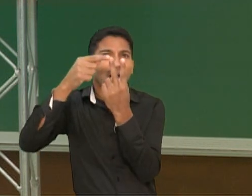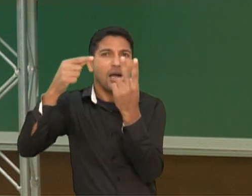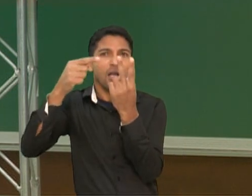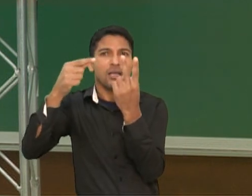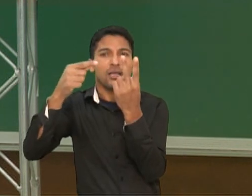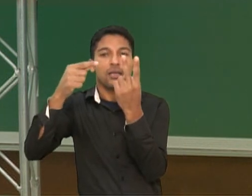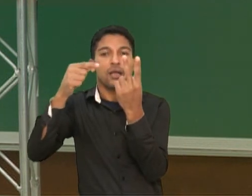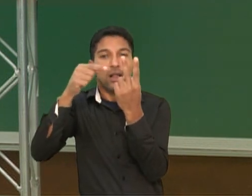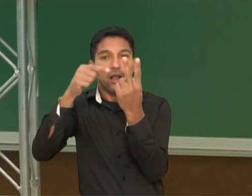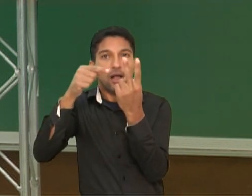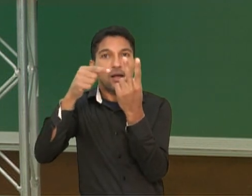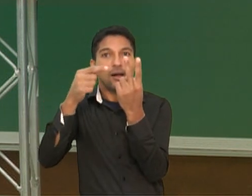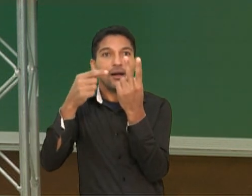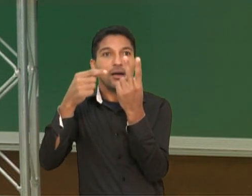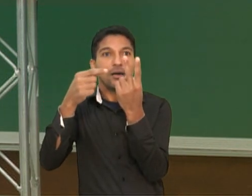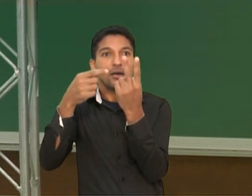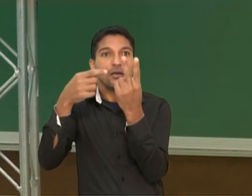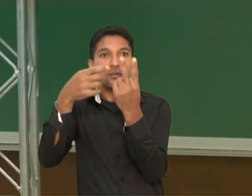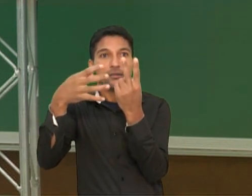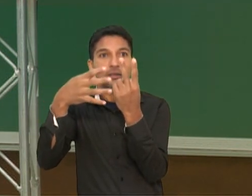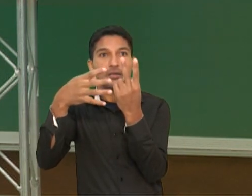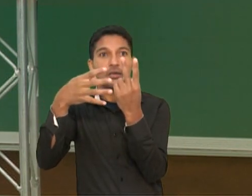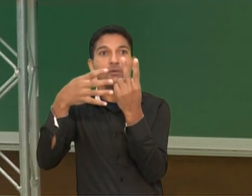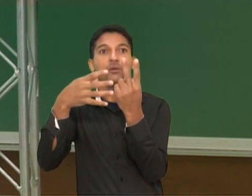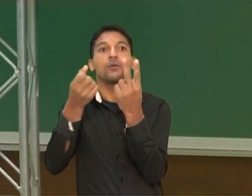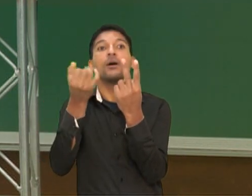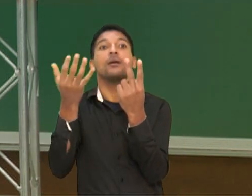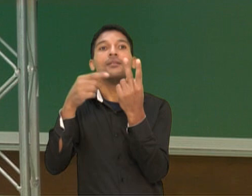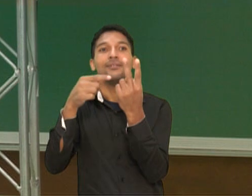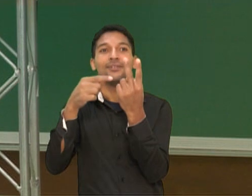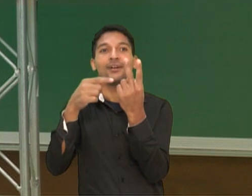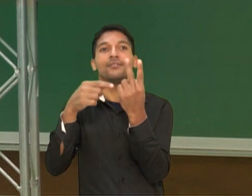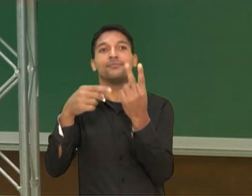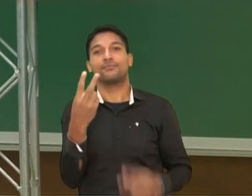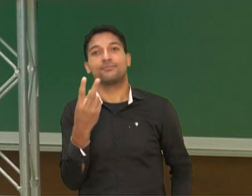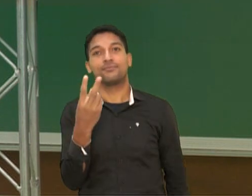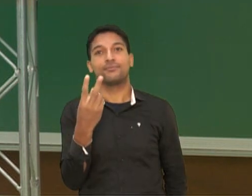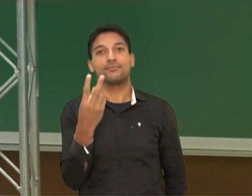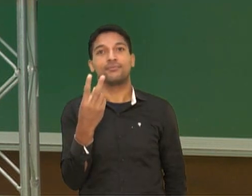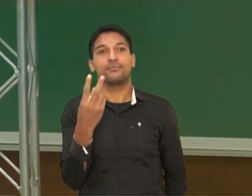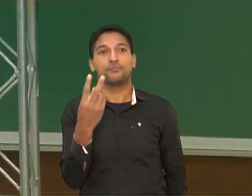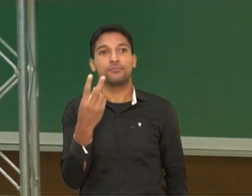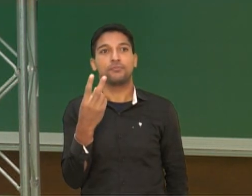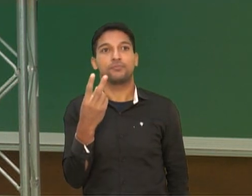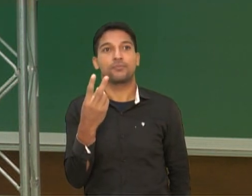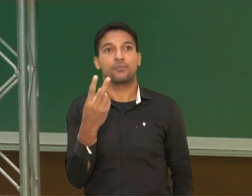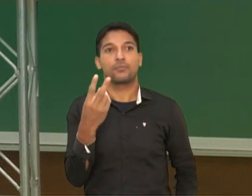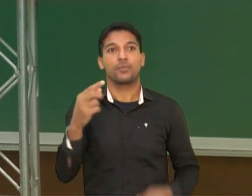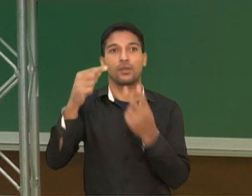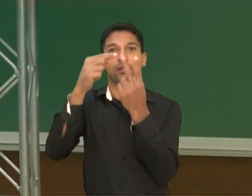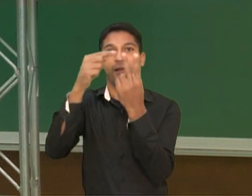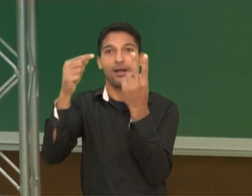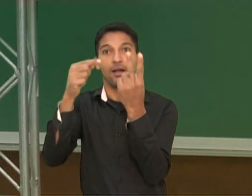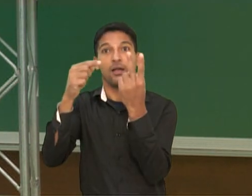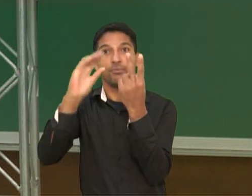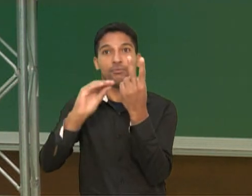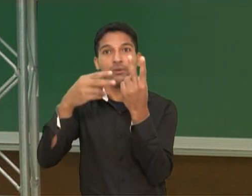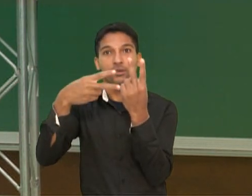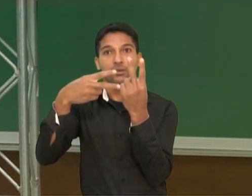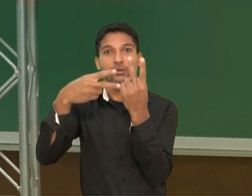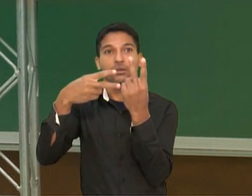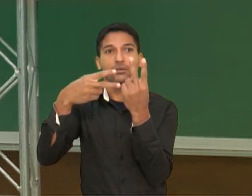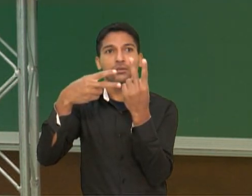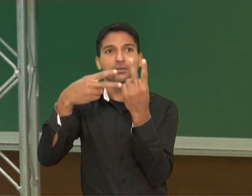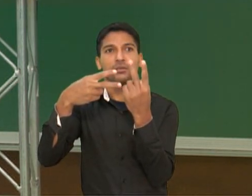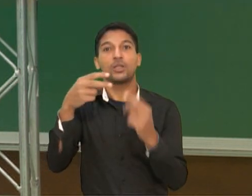já está craque, vai fazer mais alguns exercícios depois no Google Class. Raiz quadrada de 4 é 2, e da onde